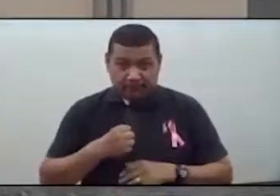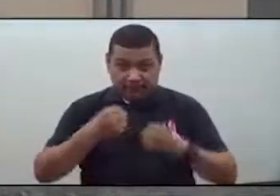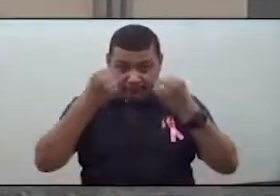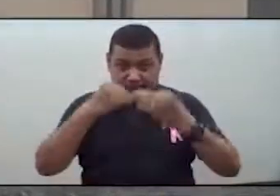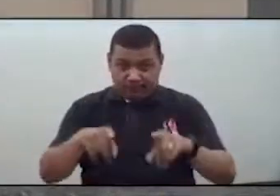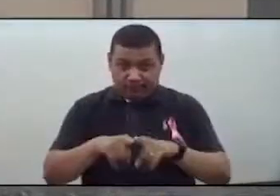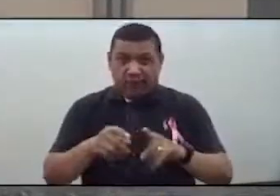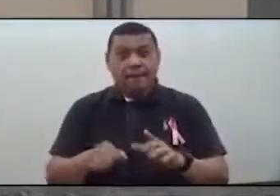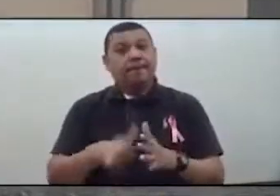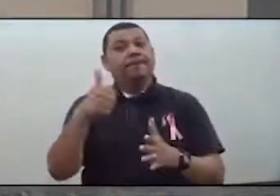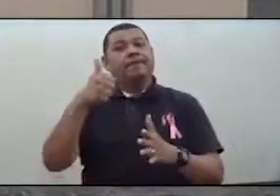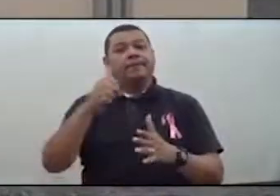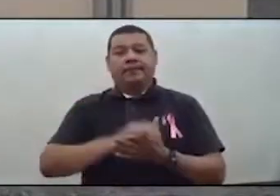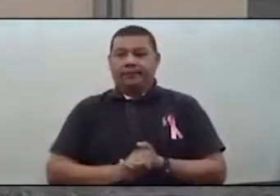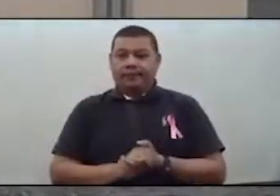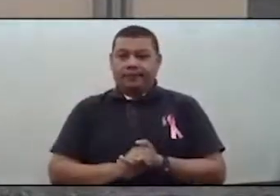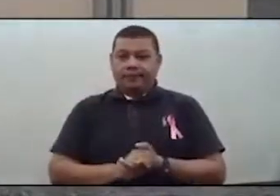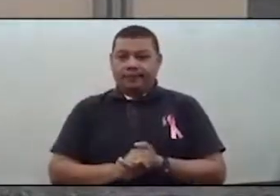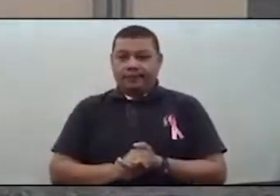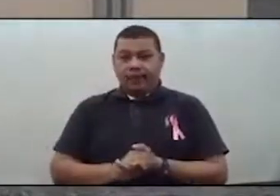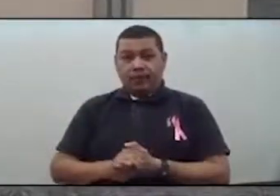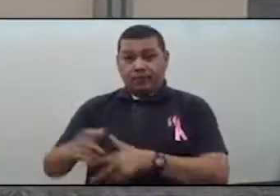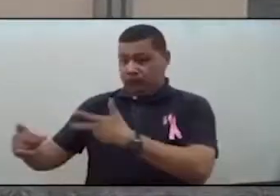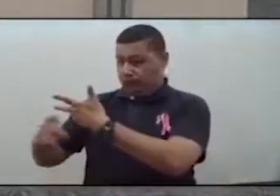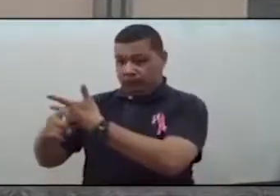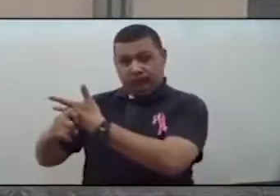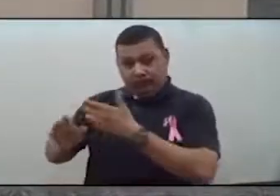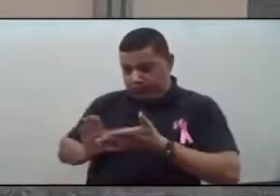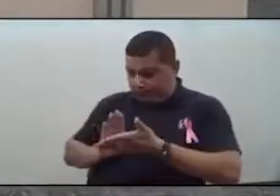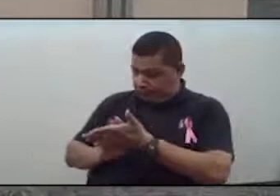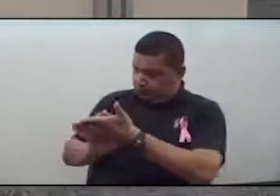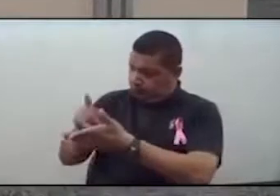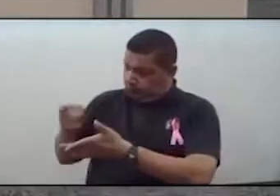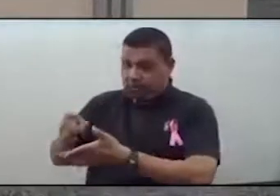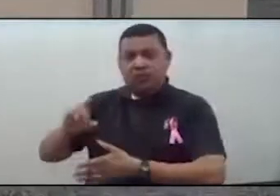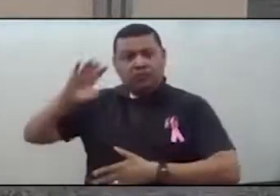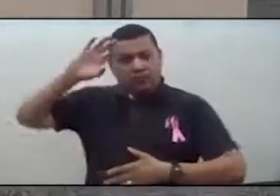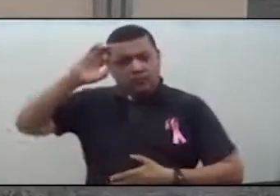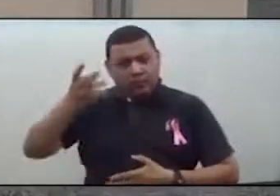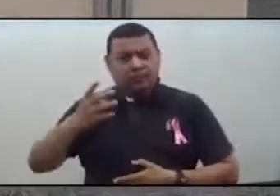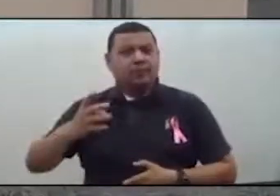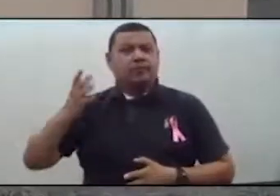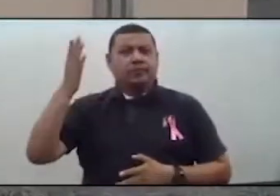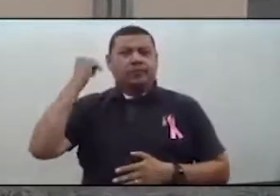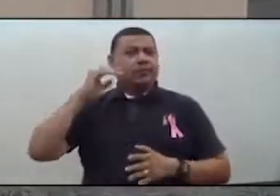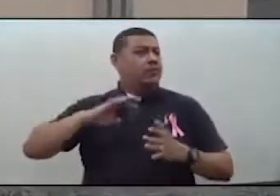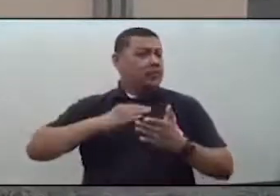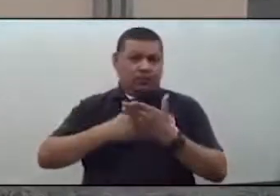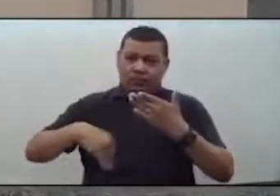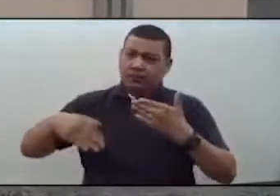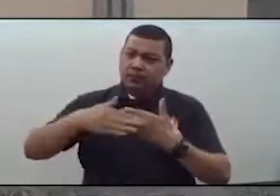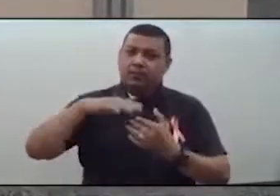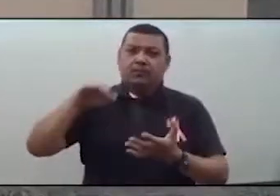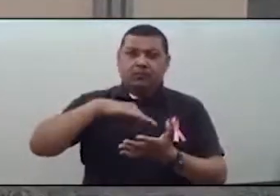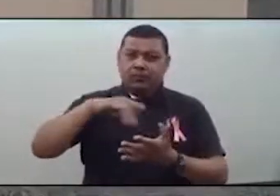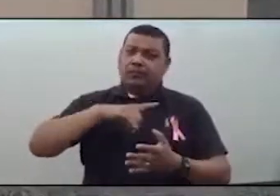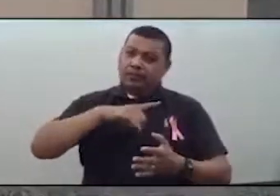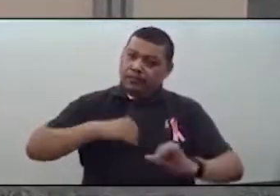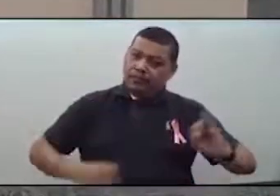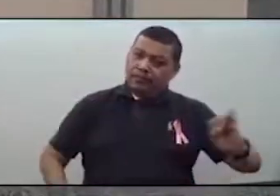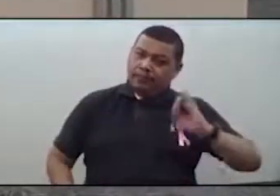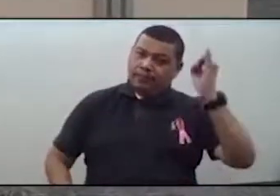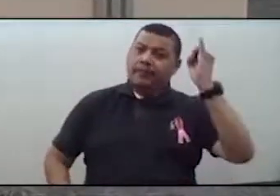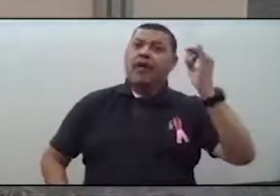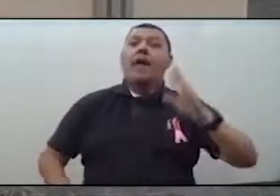parabenizar aí o Executivo pela atitude. Sabemos que todas as secretarias são importantes,